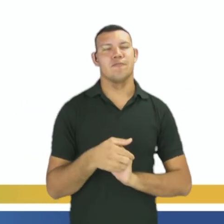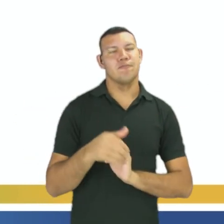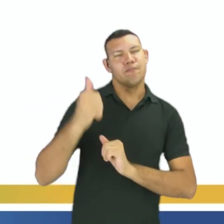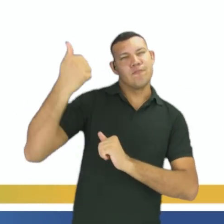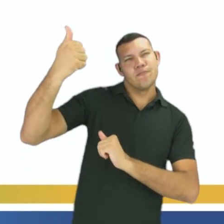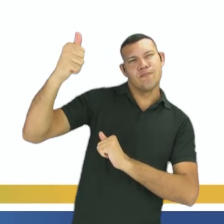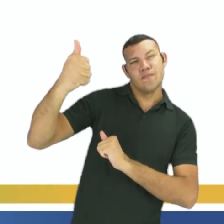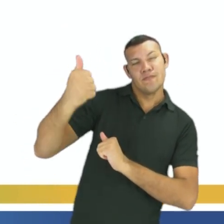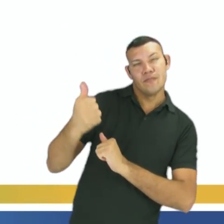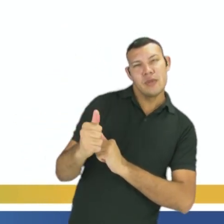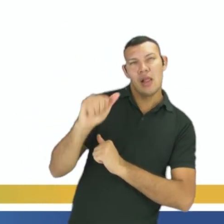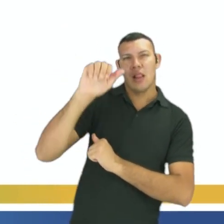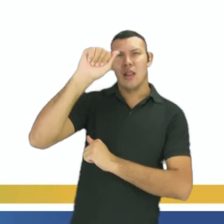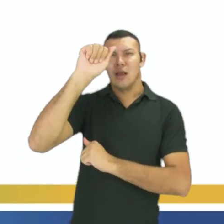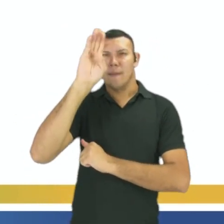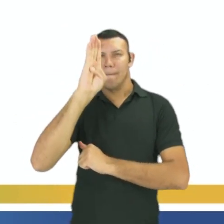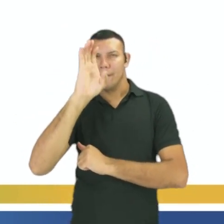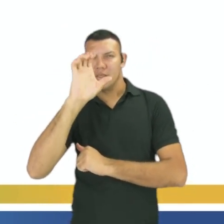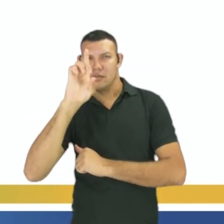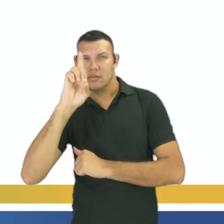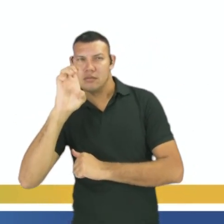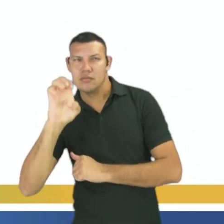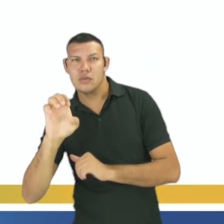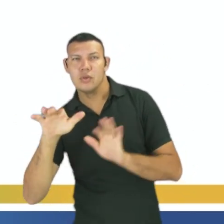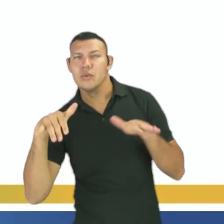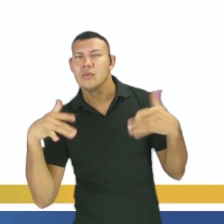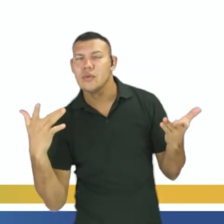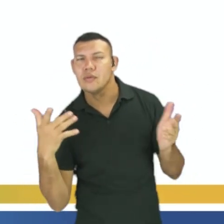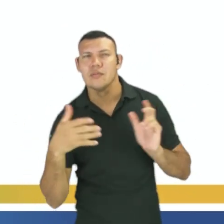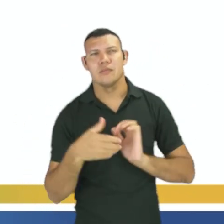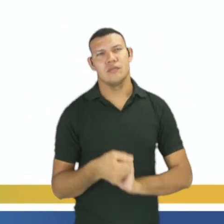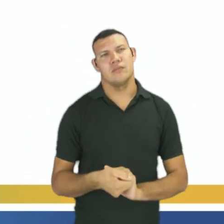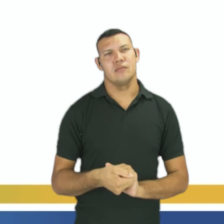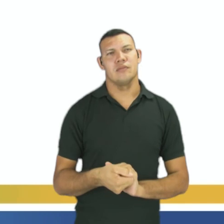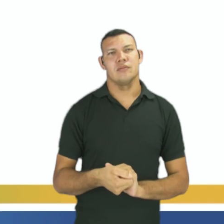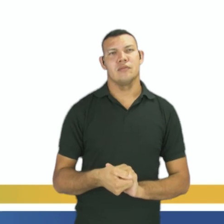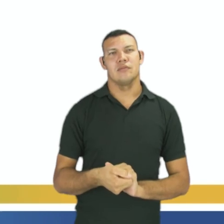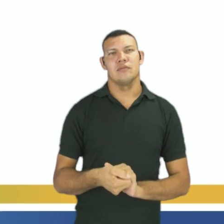Avaliando as alternativas.